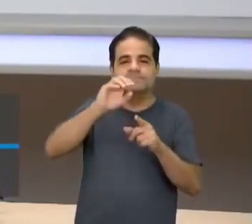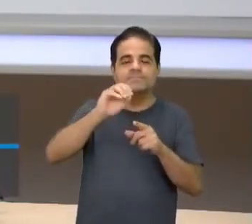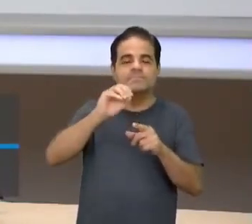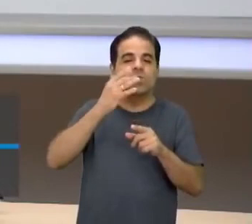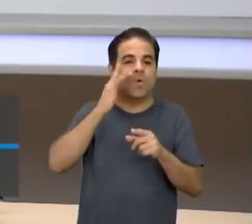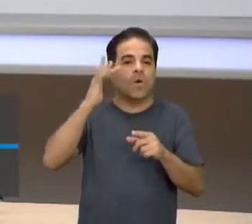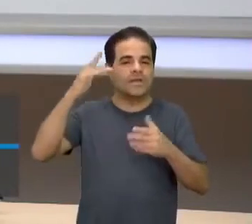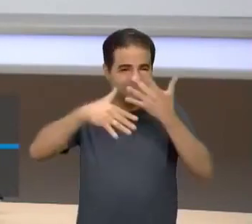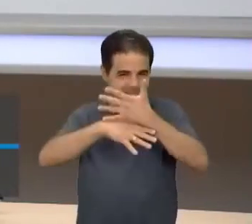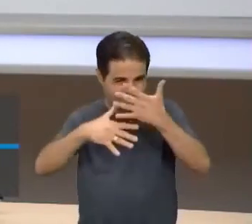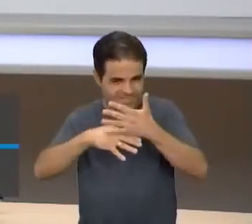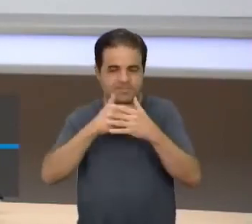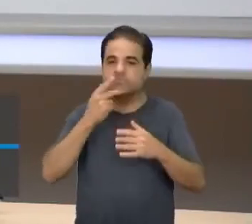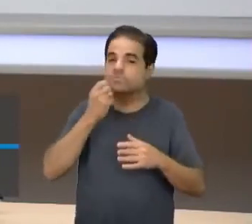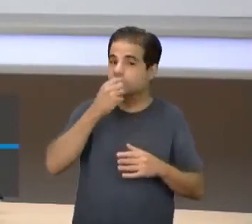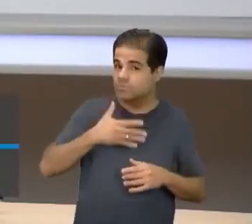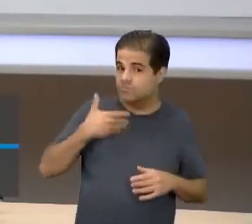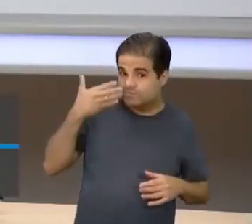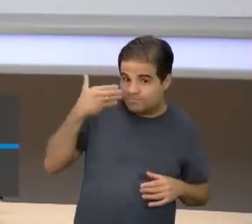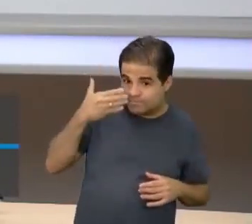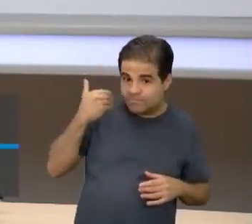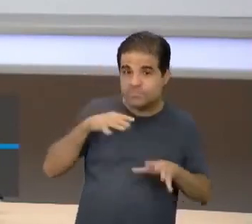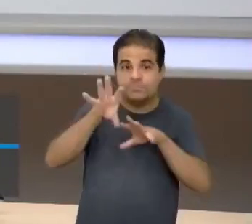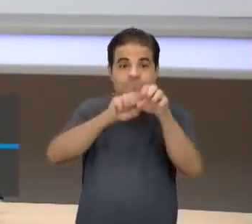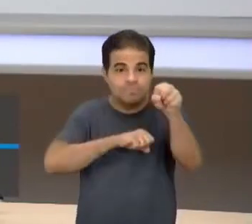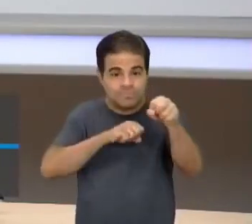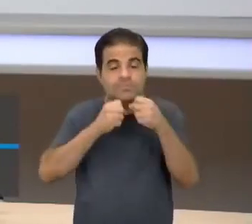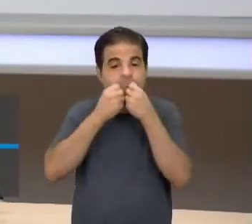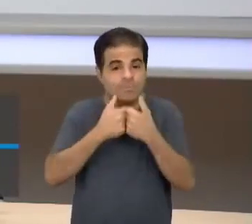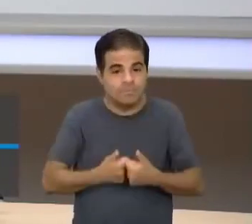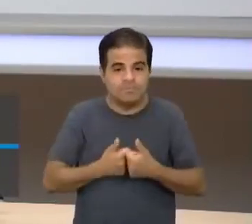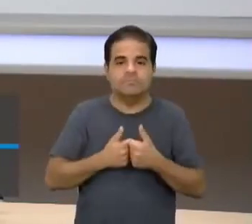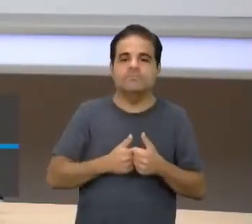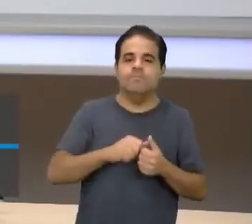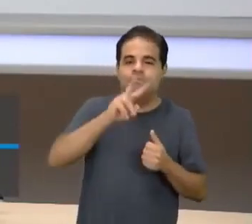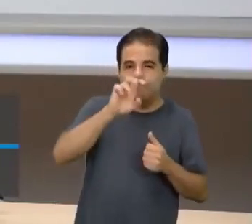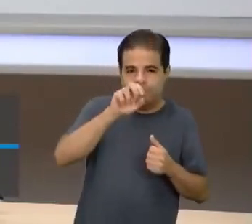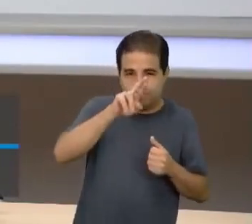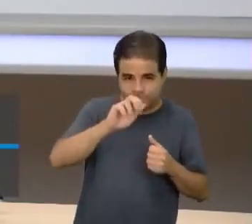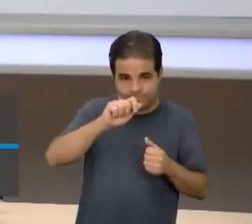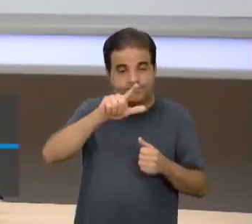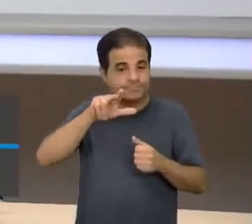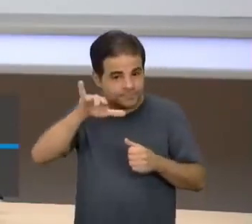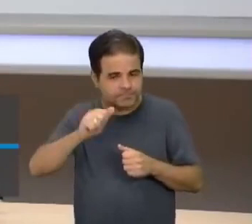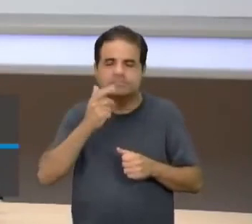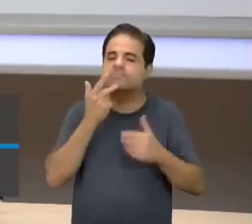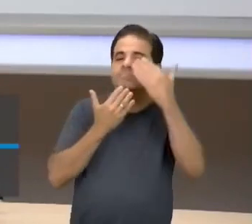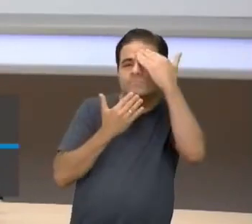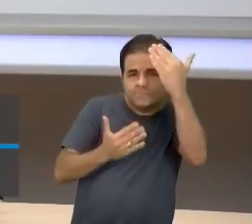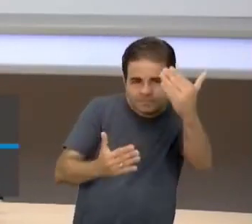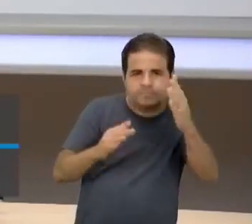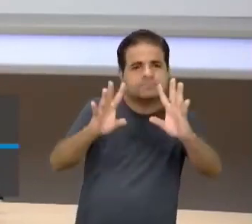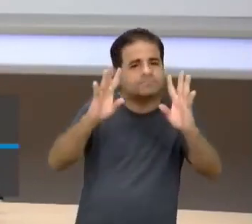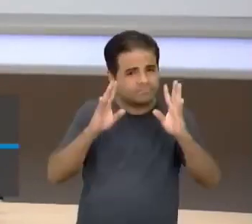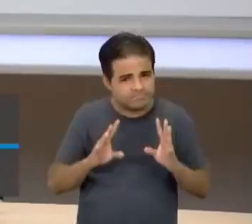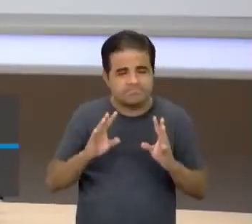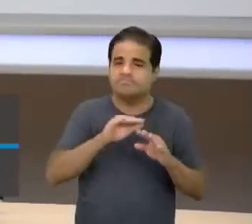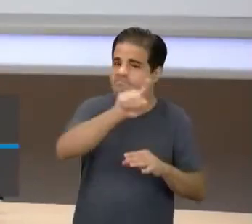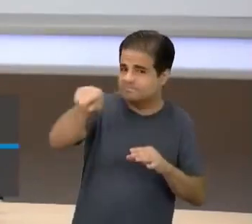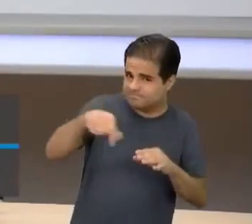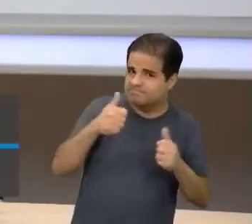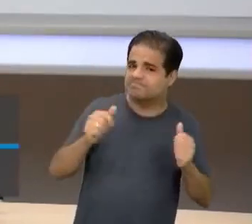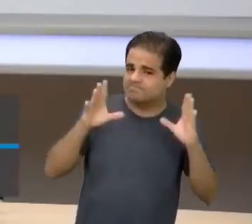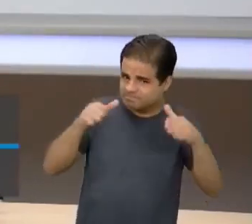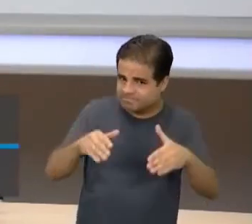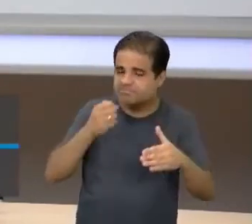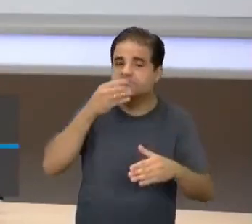Ourinhos. Ela falou que foi muito boa e muito produtiva a formação de hoje. A Vera Lúcia falou que obrigada pela atenção e dedicação de vocês.